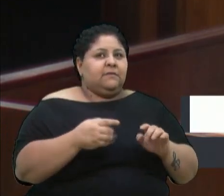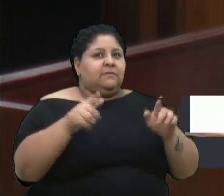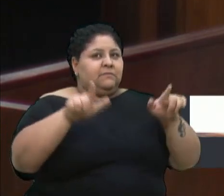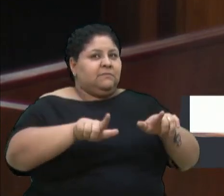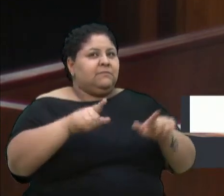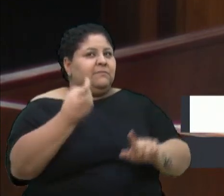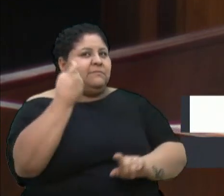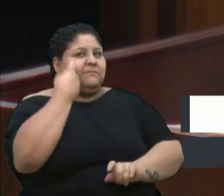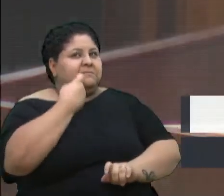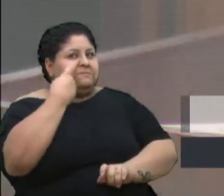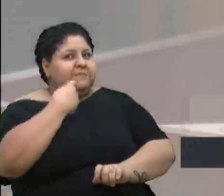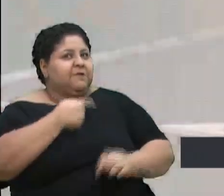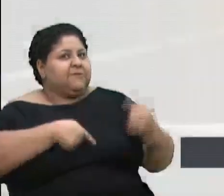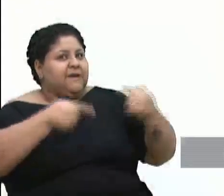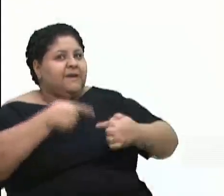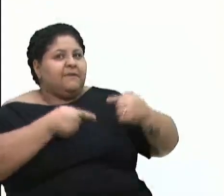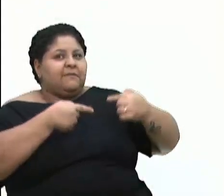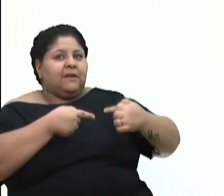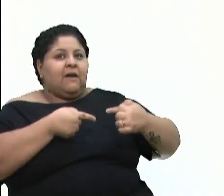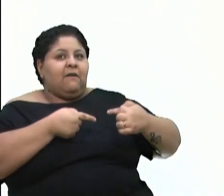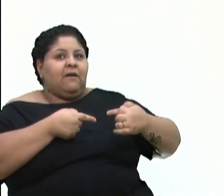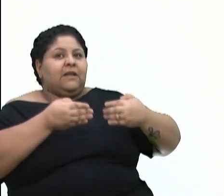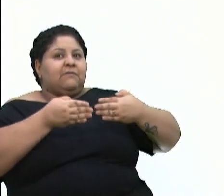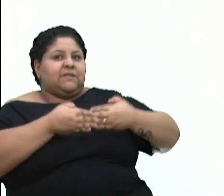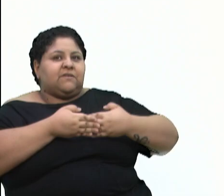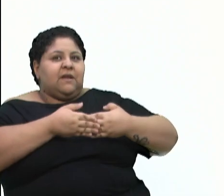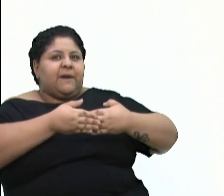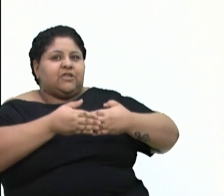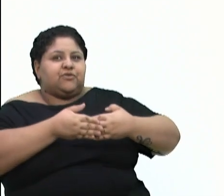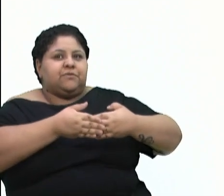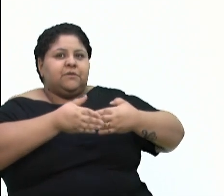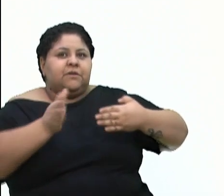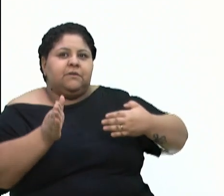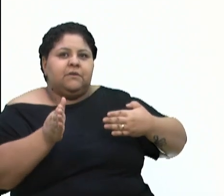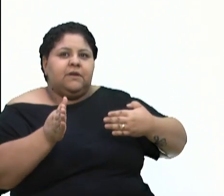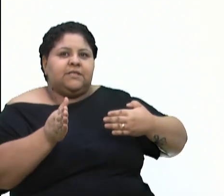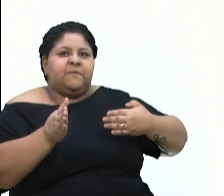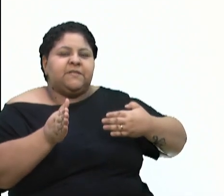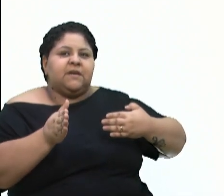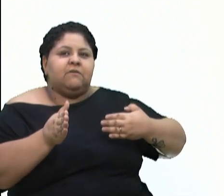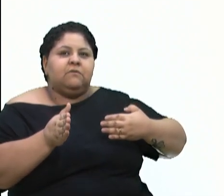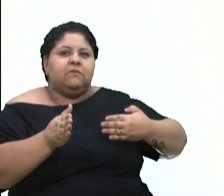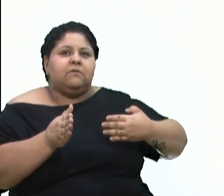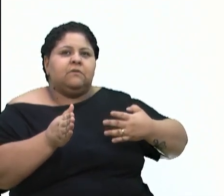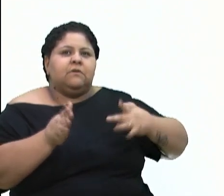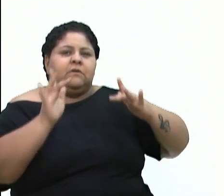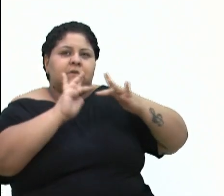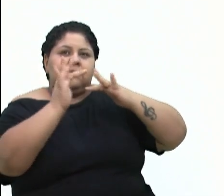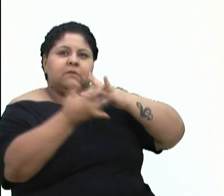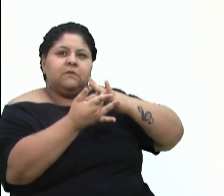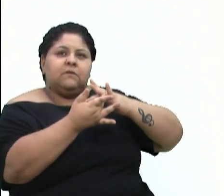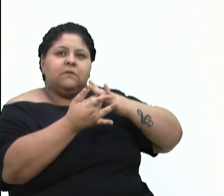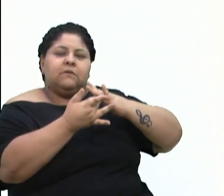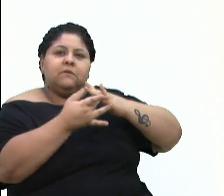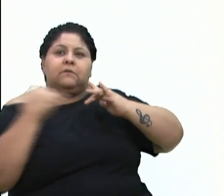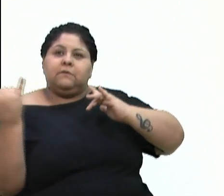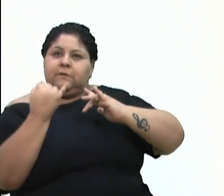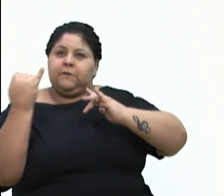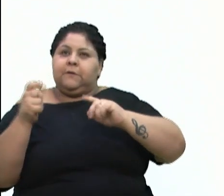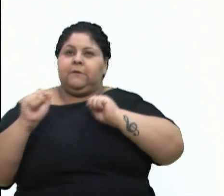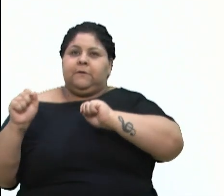debate aberto e será também acompanhado pelas redes, mas o importante também é que quem